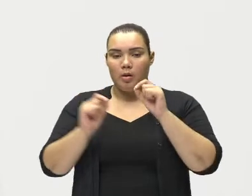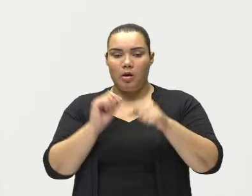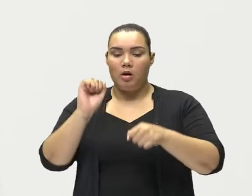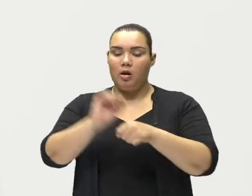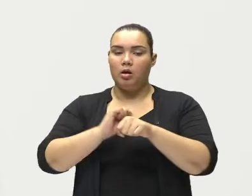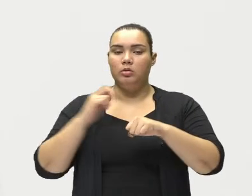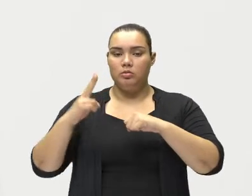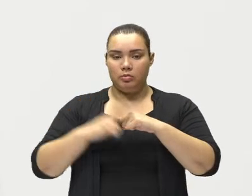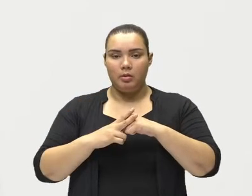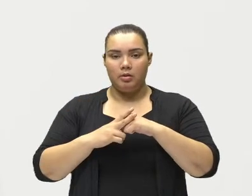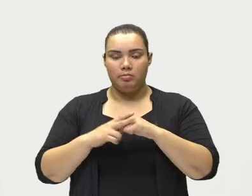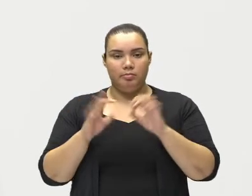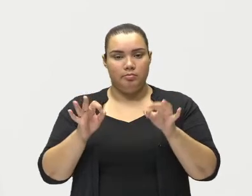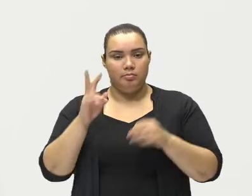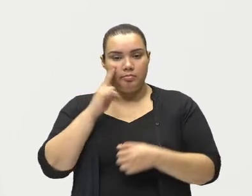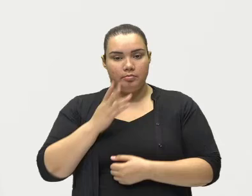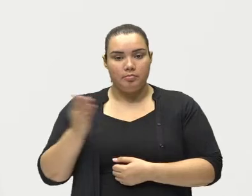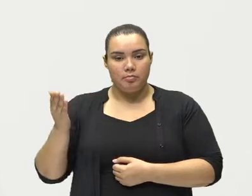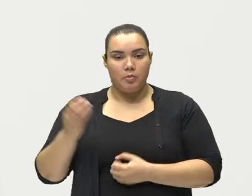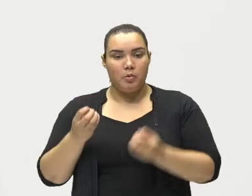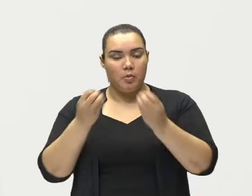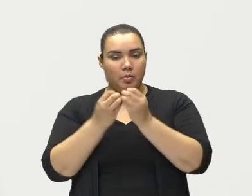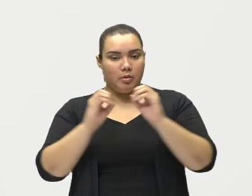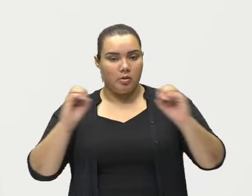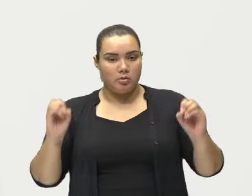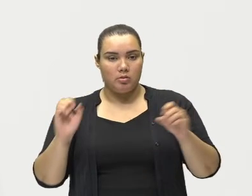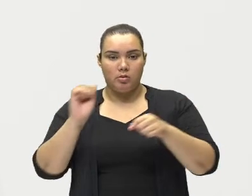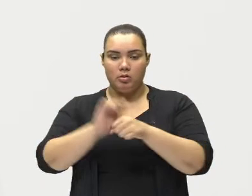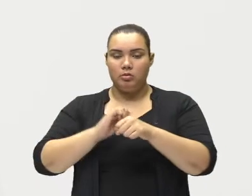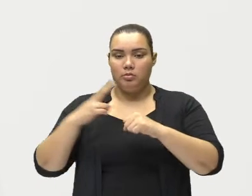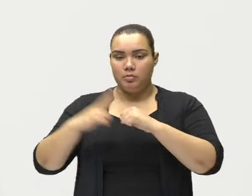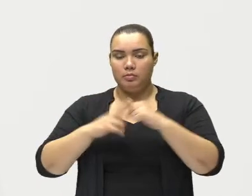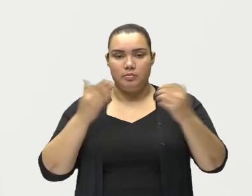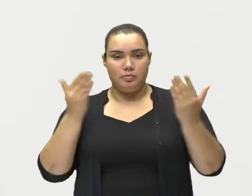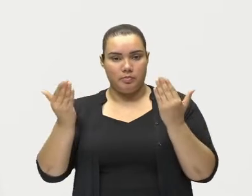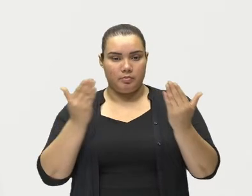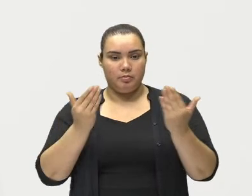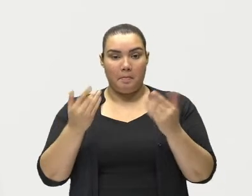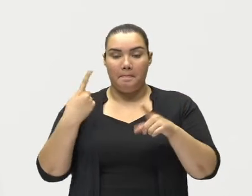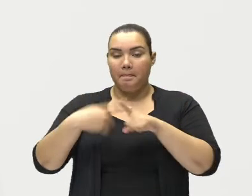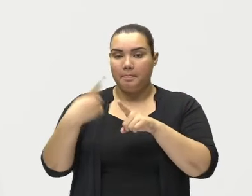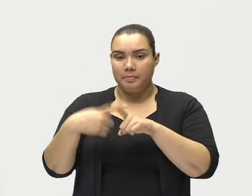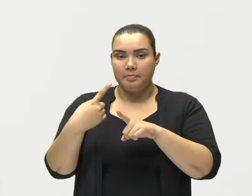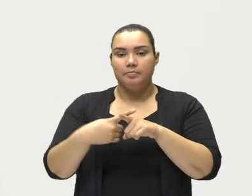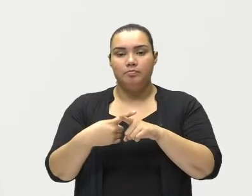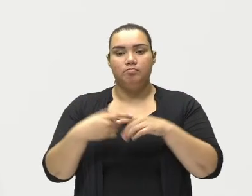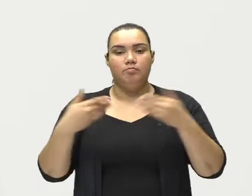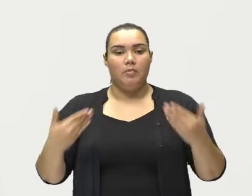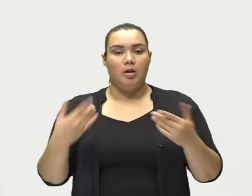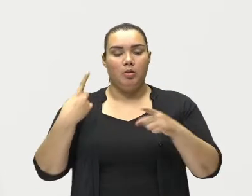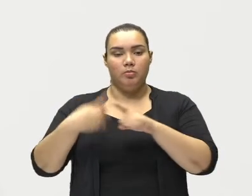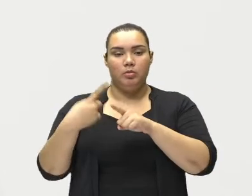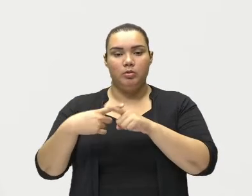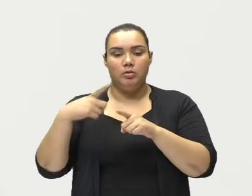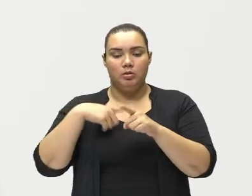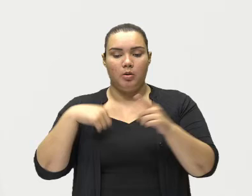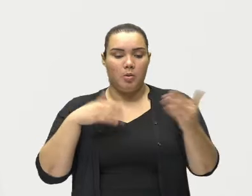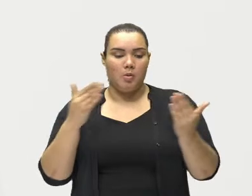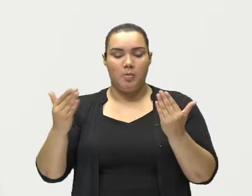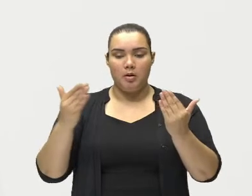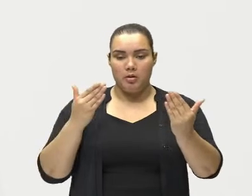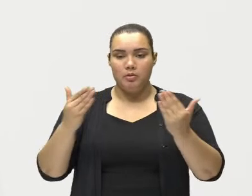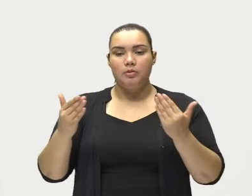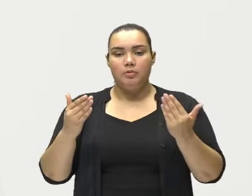advérbio. Então, tá aí, ó, oração adverbial comparativa. Por quê? Porque está comparando, olha,